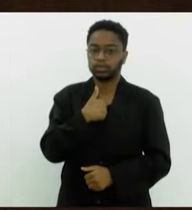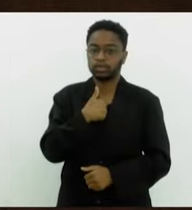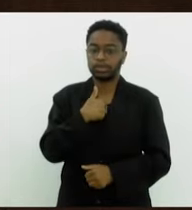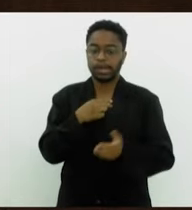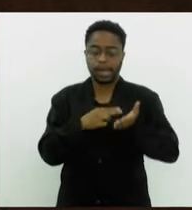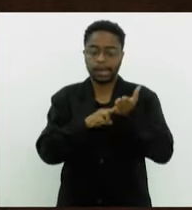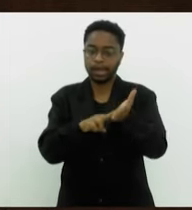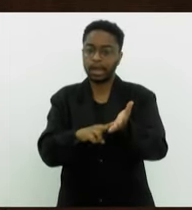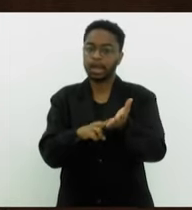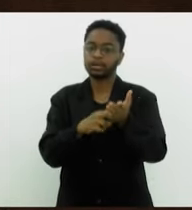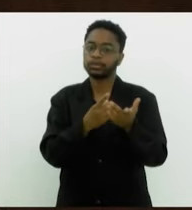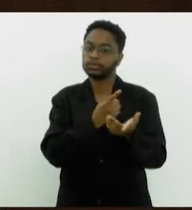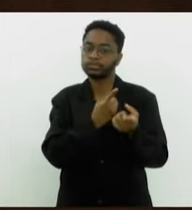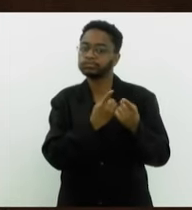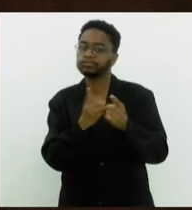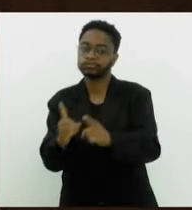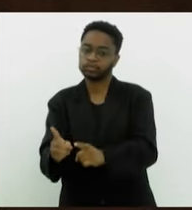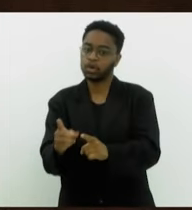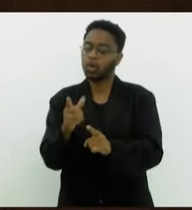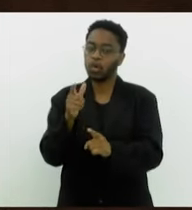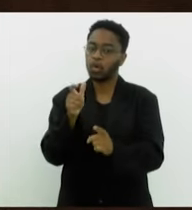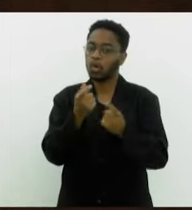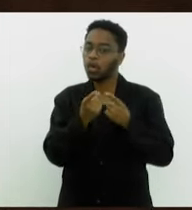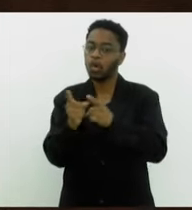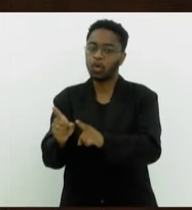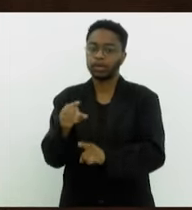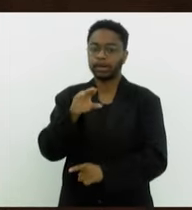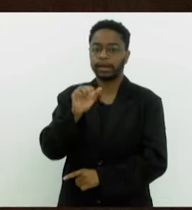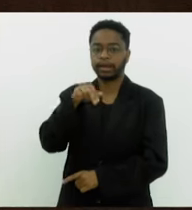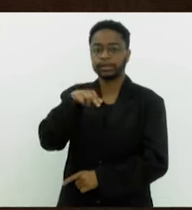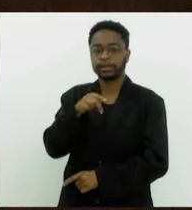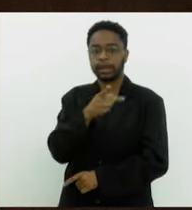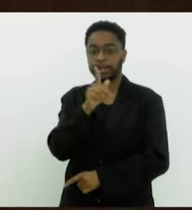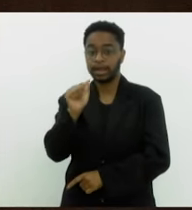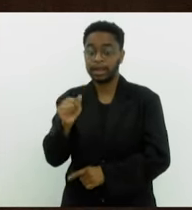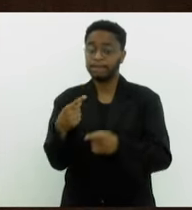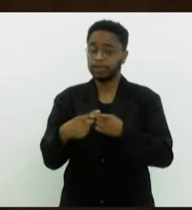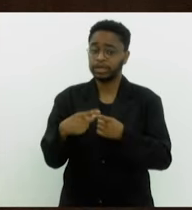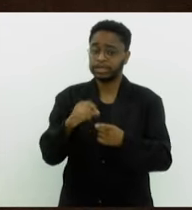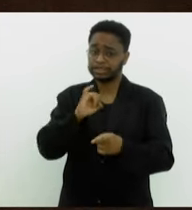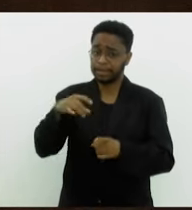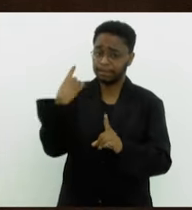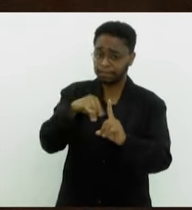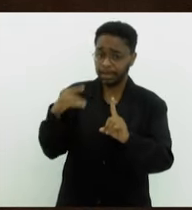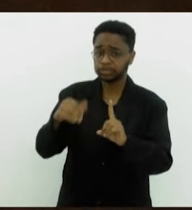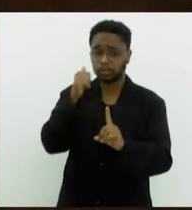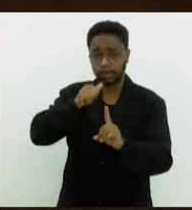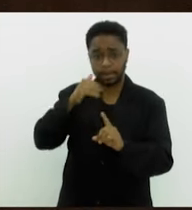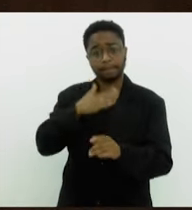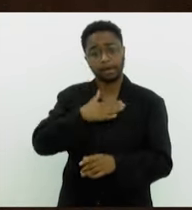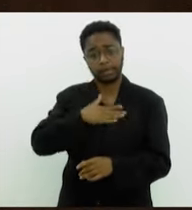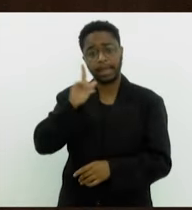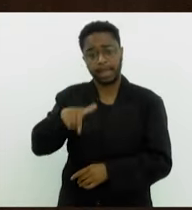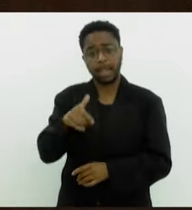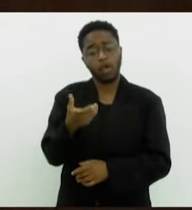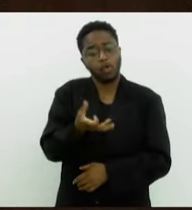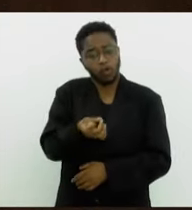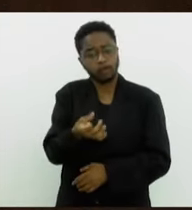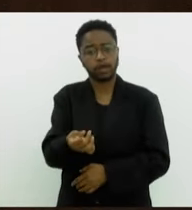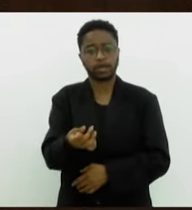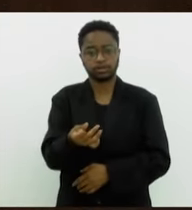repúdio contra, desculpa, esse canalha, que a pessoa que bate mulher para mim é canalha. Canalha e